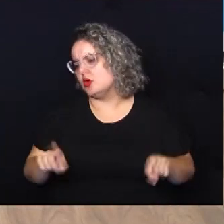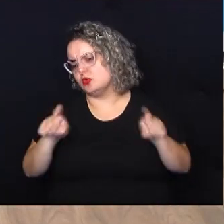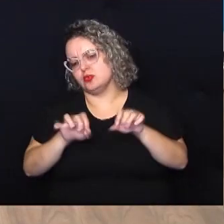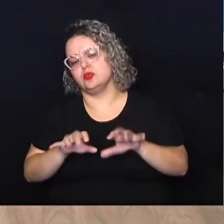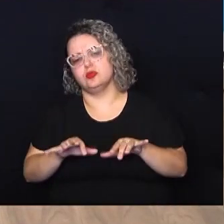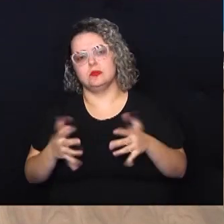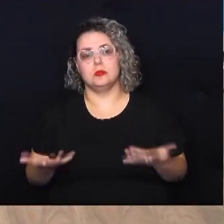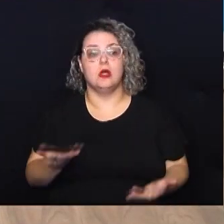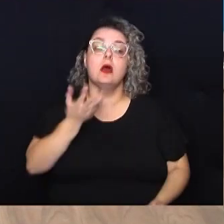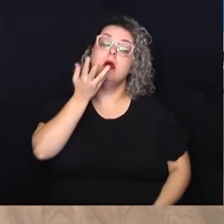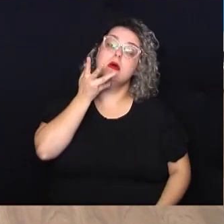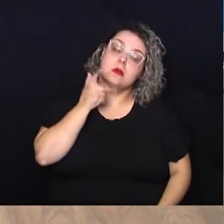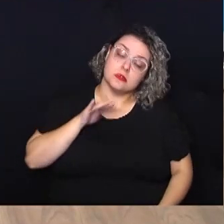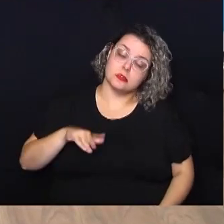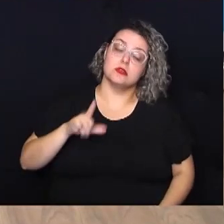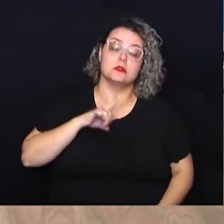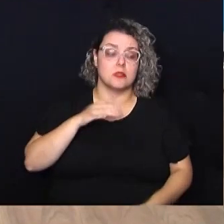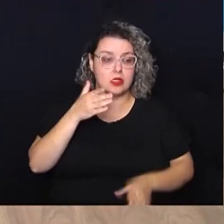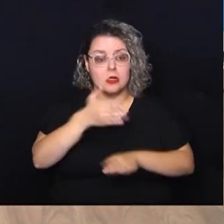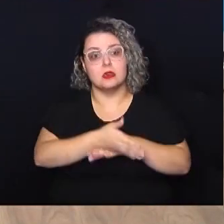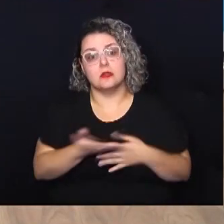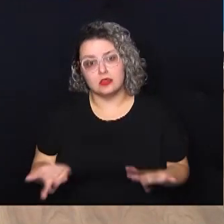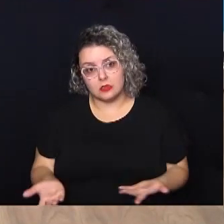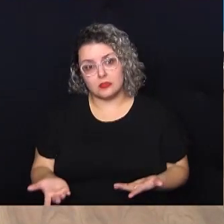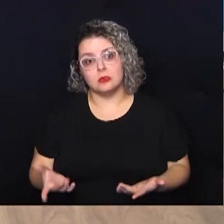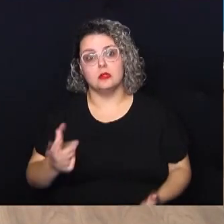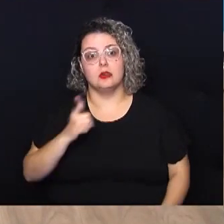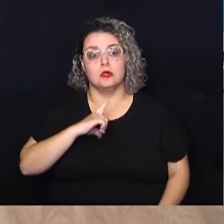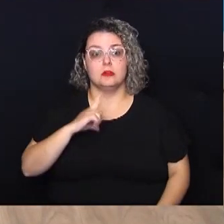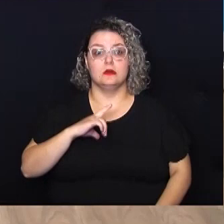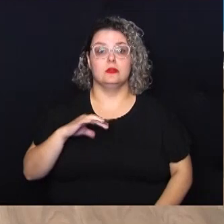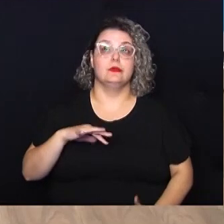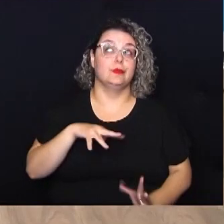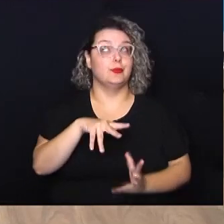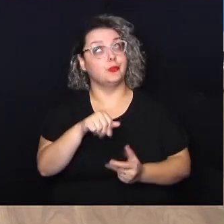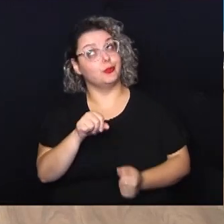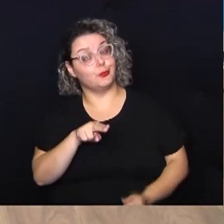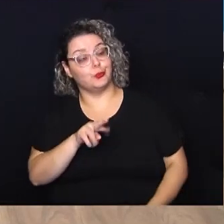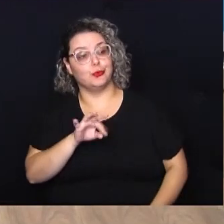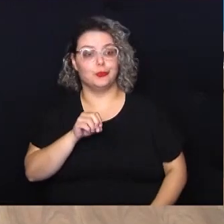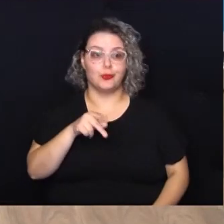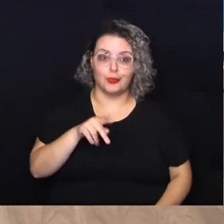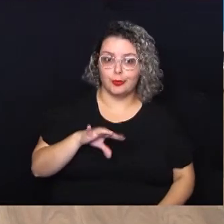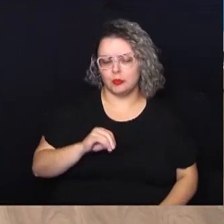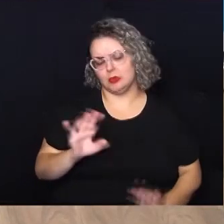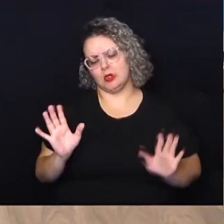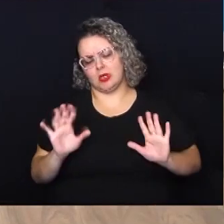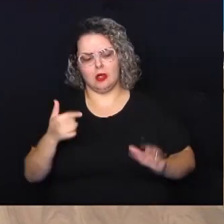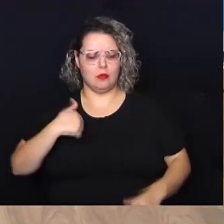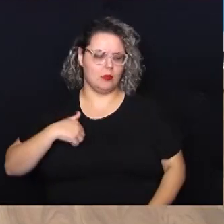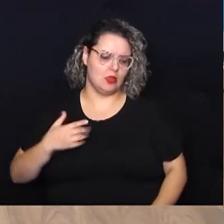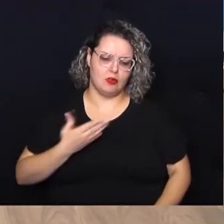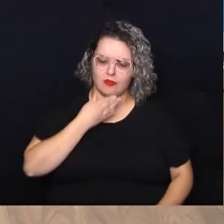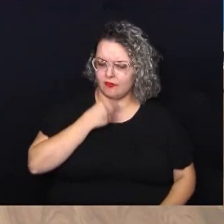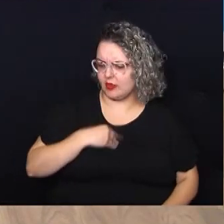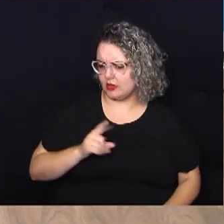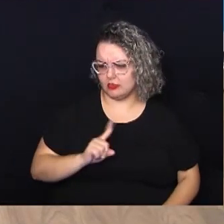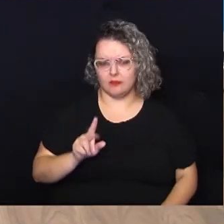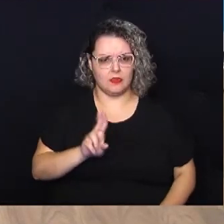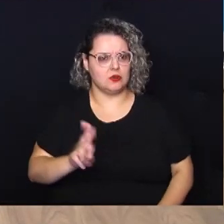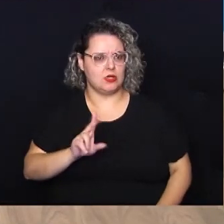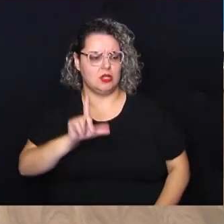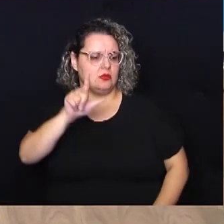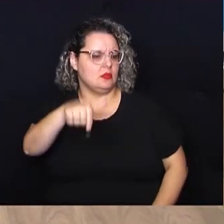as crianças têm acesso. Existe aquele mundo utópico, né, que muitos pais falam, não, o meu filho não vai utilizar só